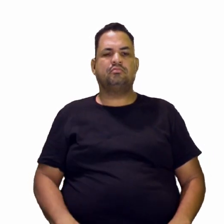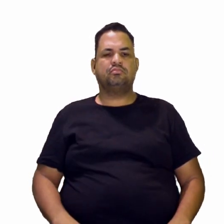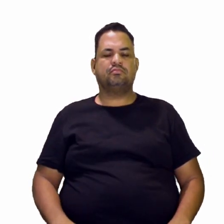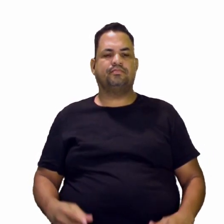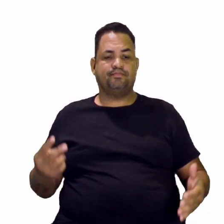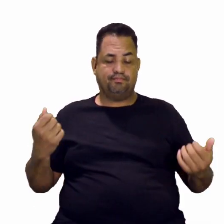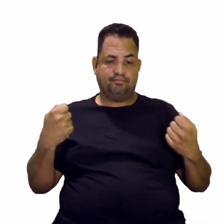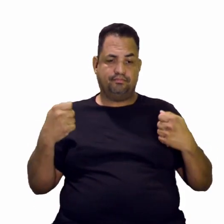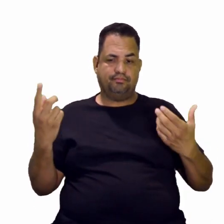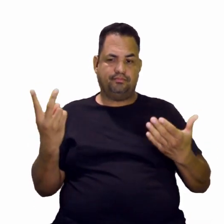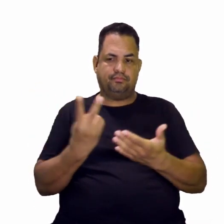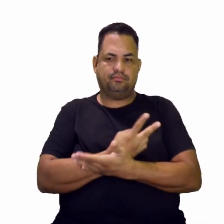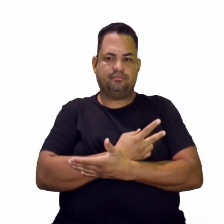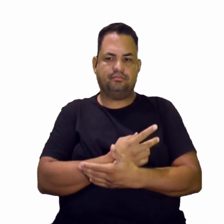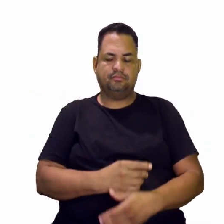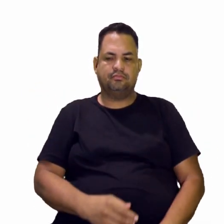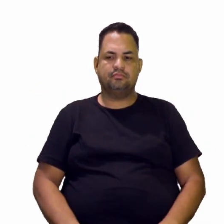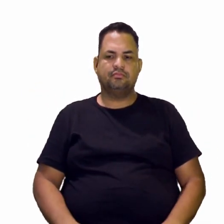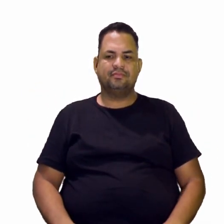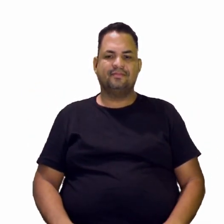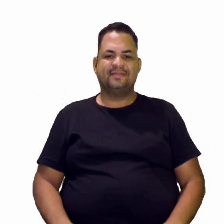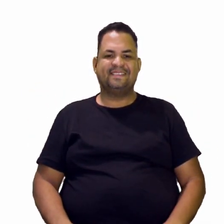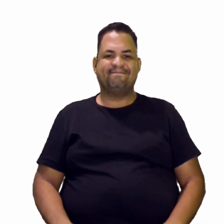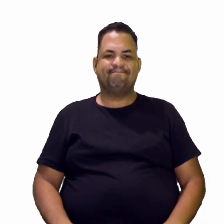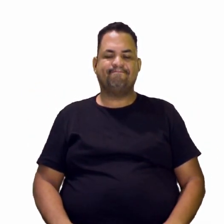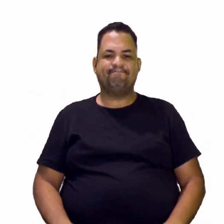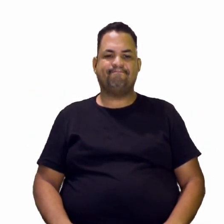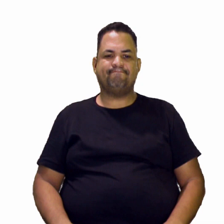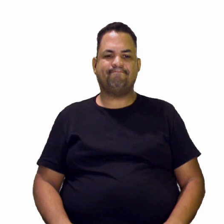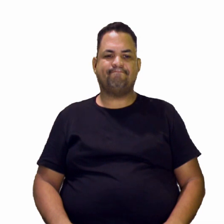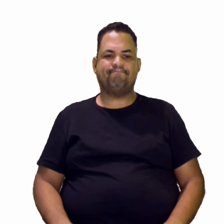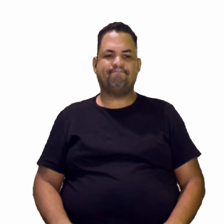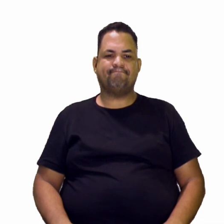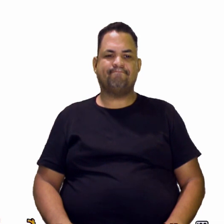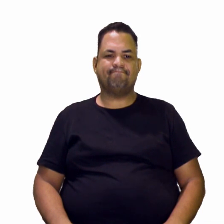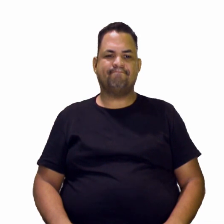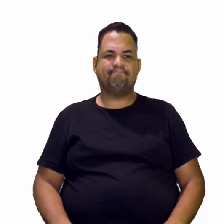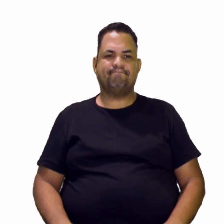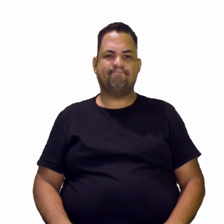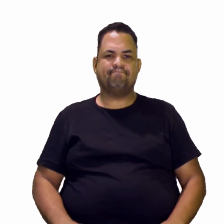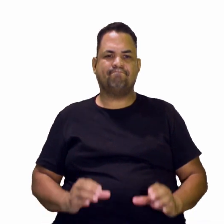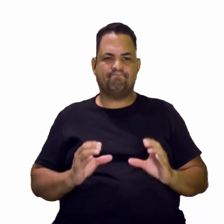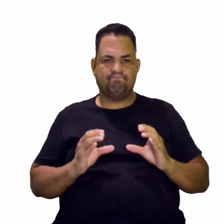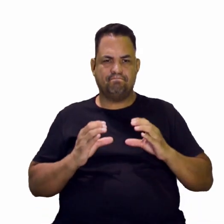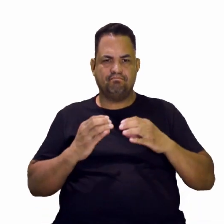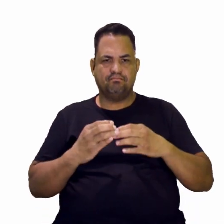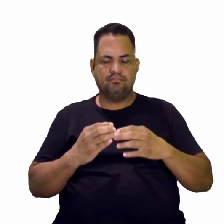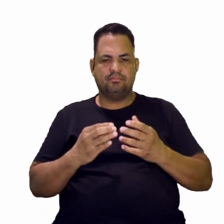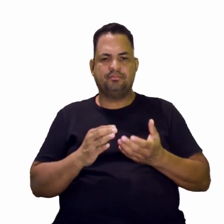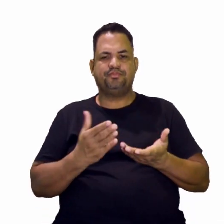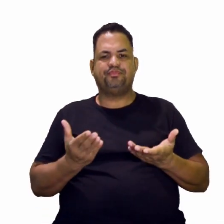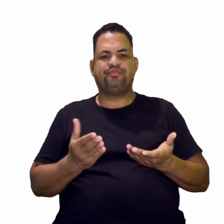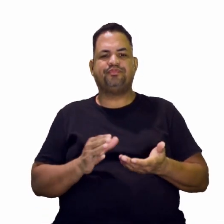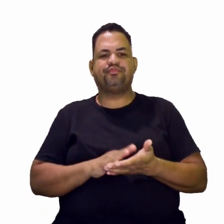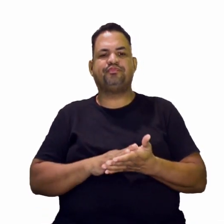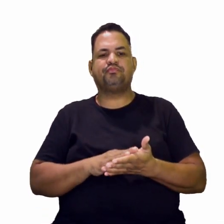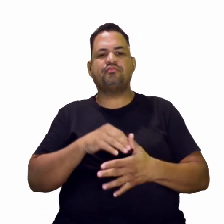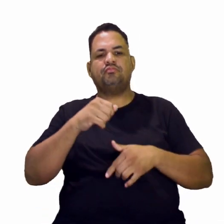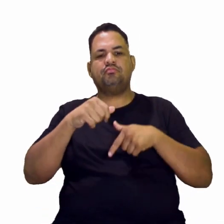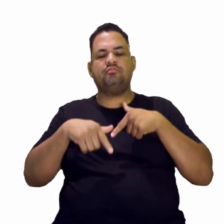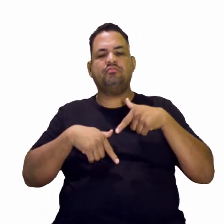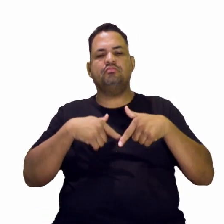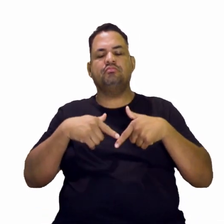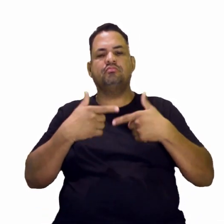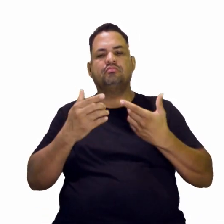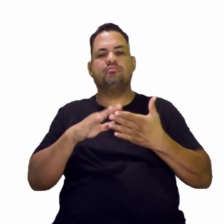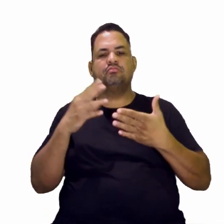podem acontecer, tá? Então, mas aqui dá para você ter uma noção, né? É um conjunto de atividades